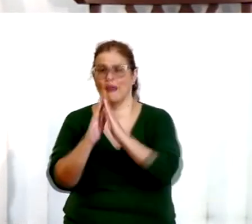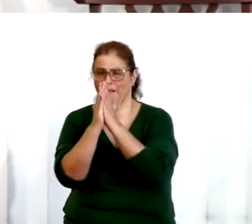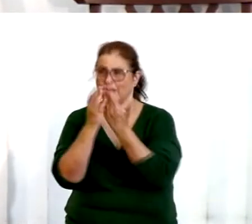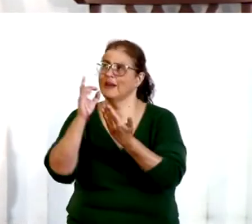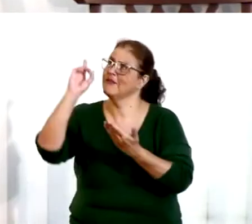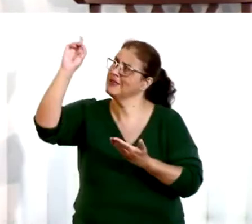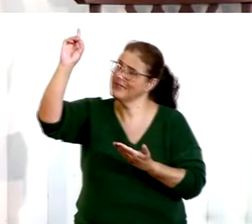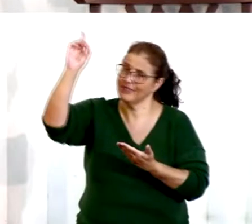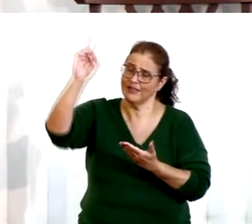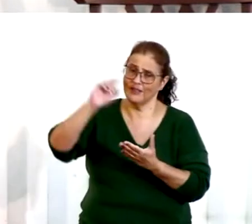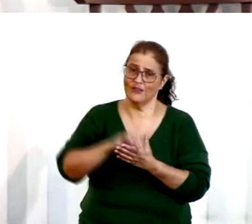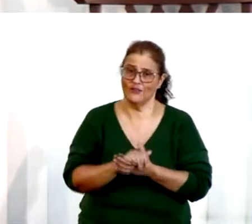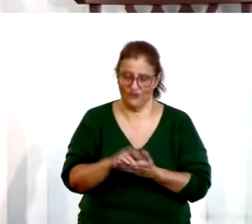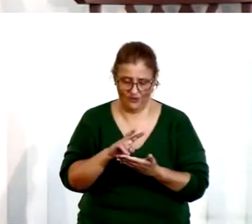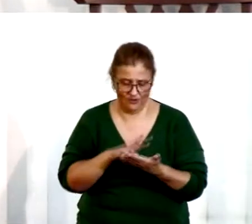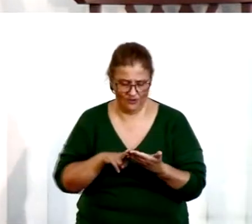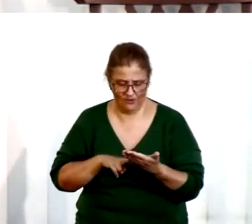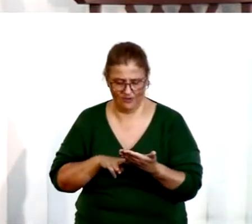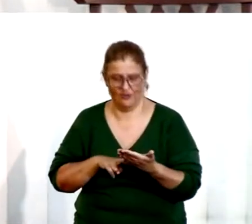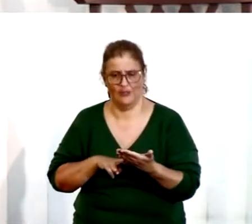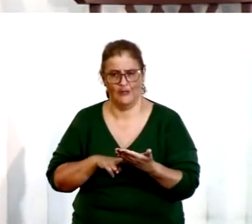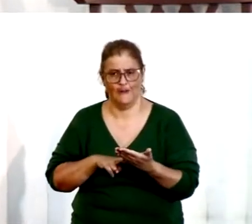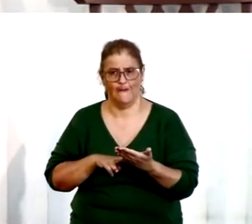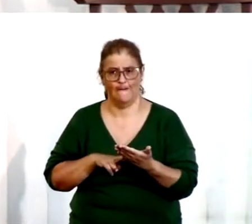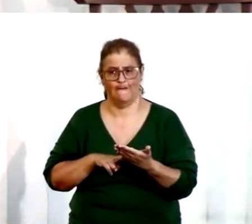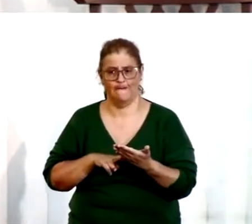Deus, ela vai mudando a